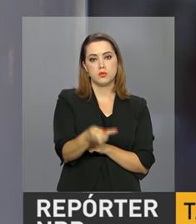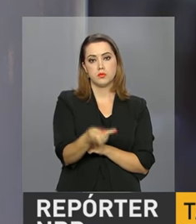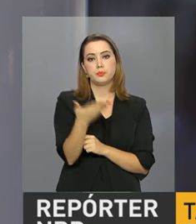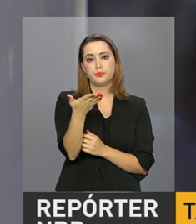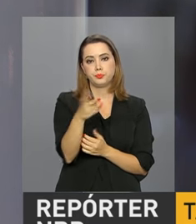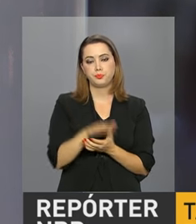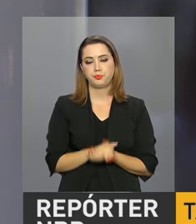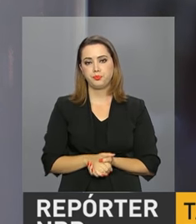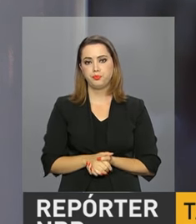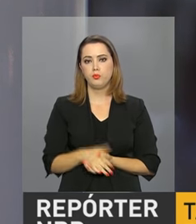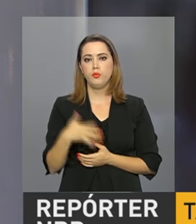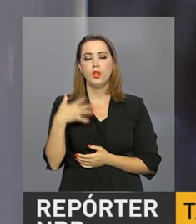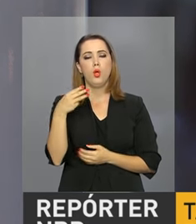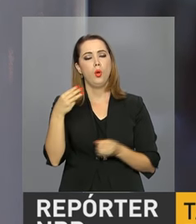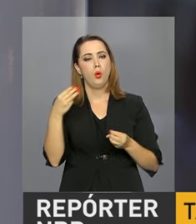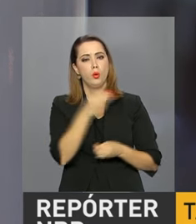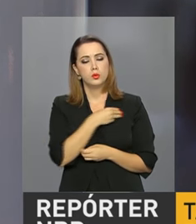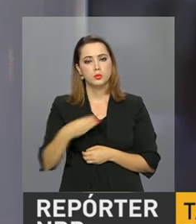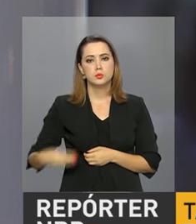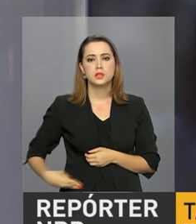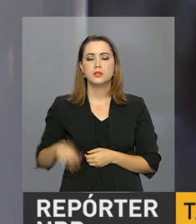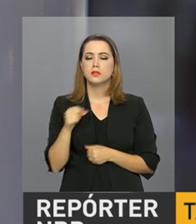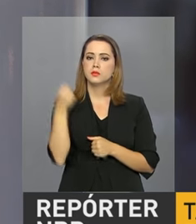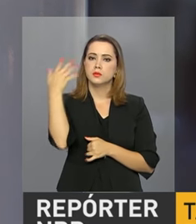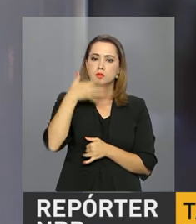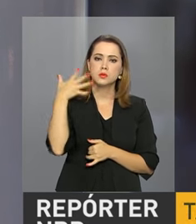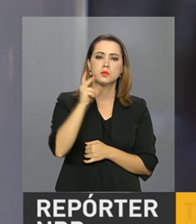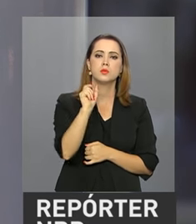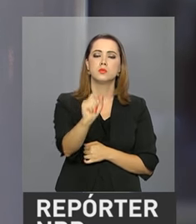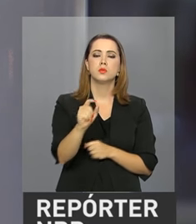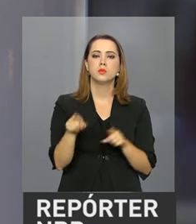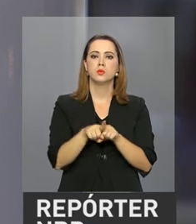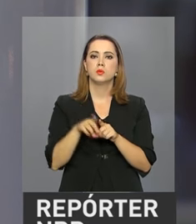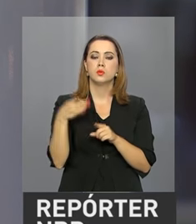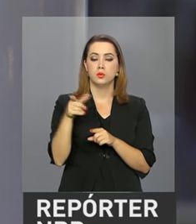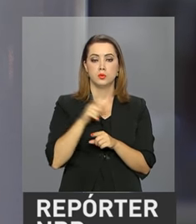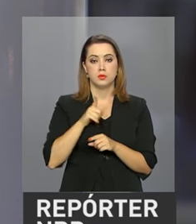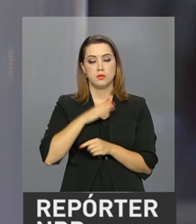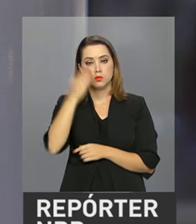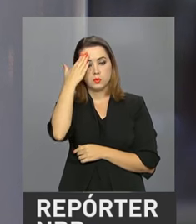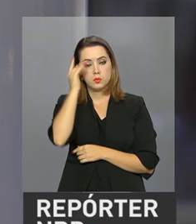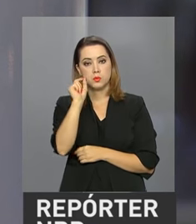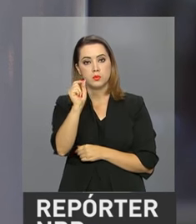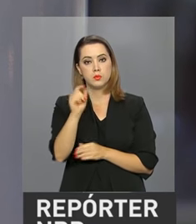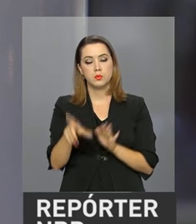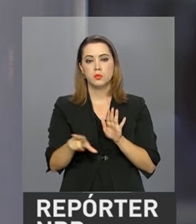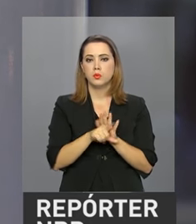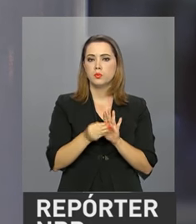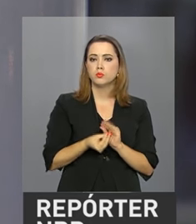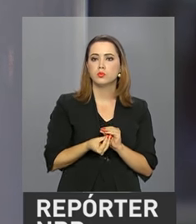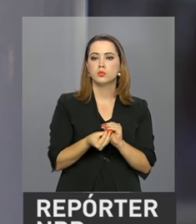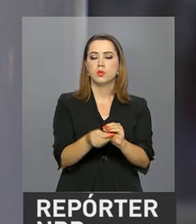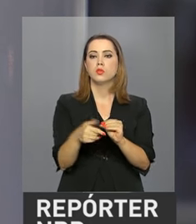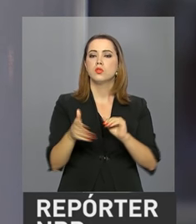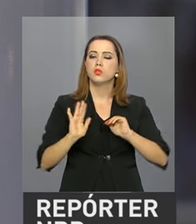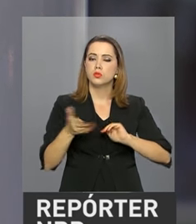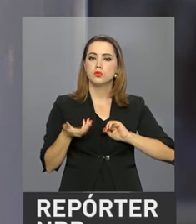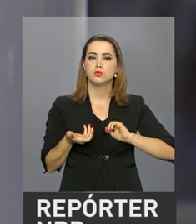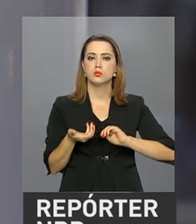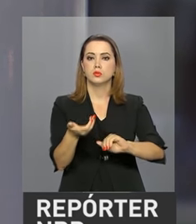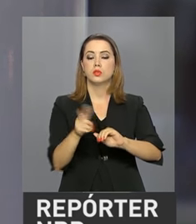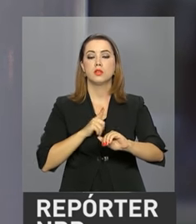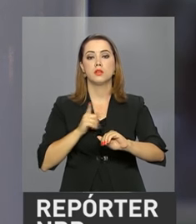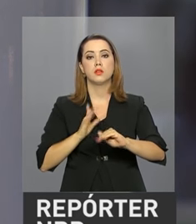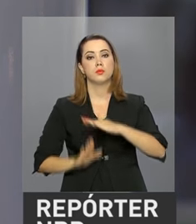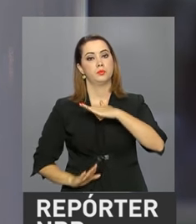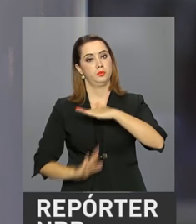de orçamento para o ano que vem leva em conta a proposta enviada pelo governo ao Congresso Nacional, que limita o crescimento dos gastos da